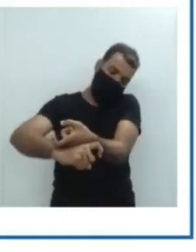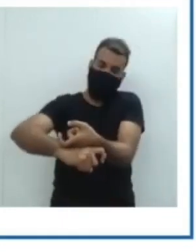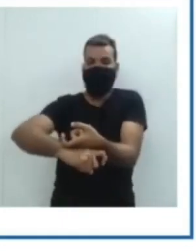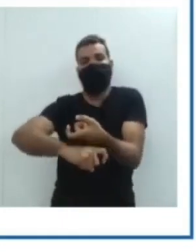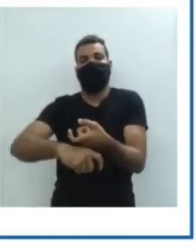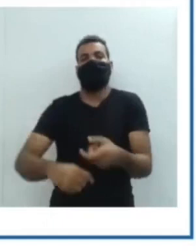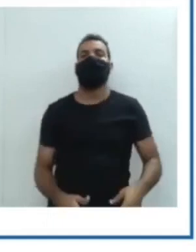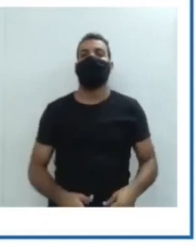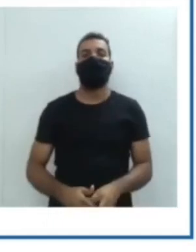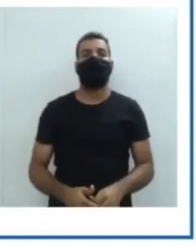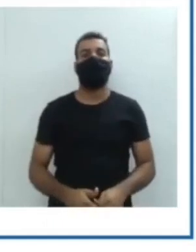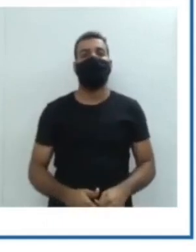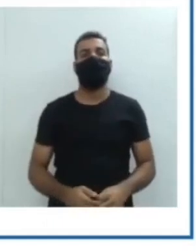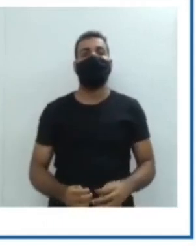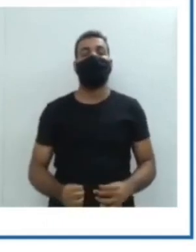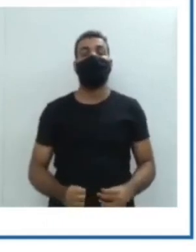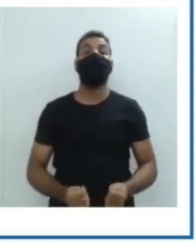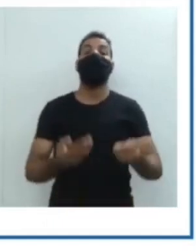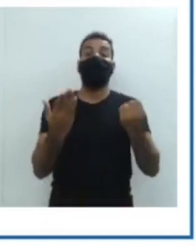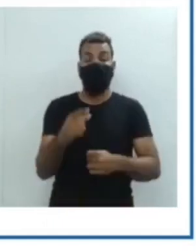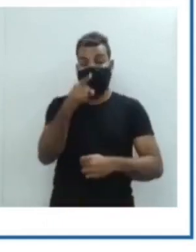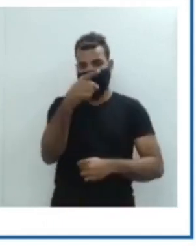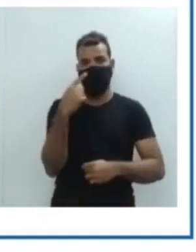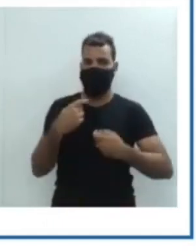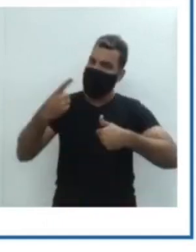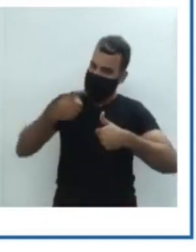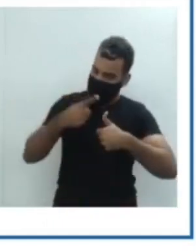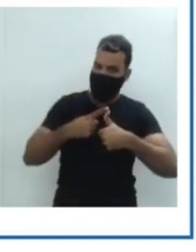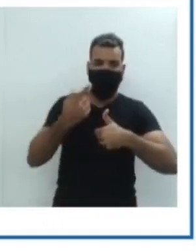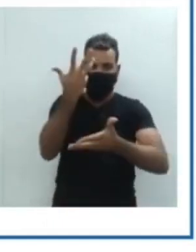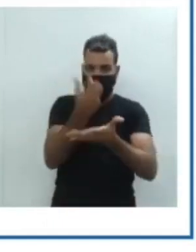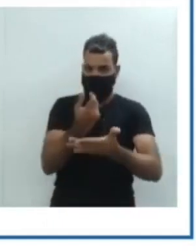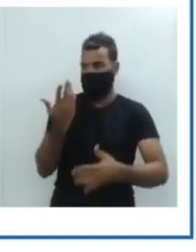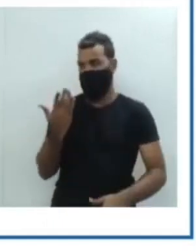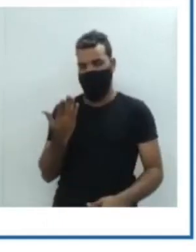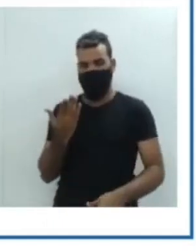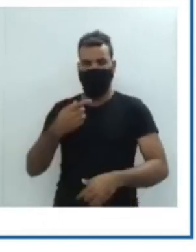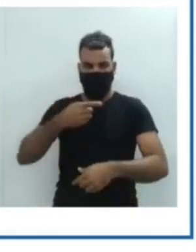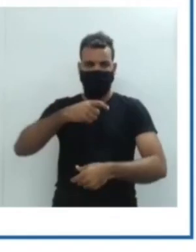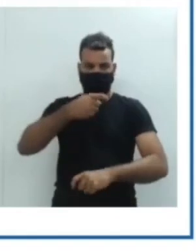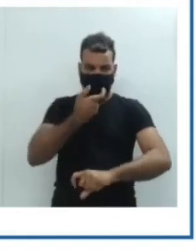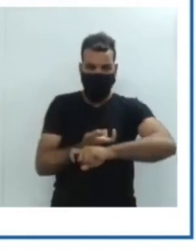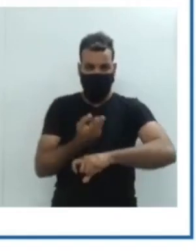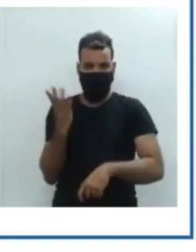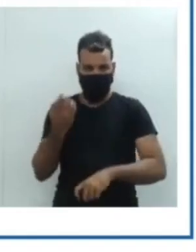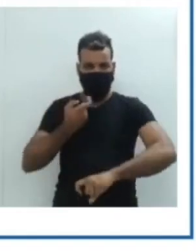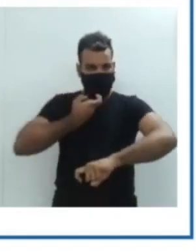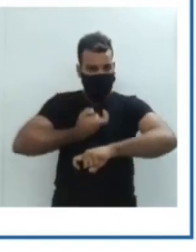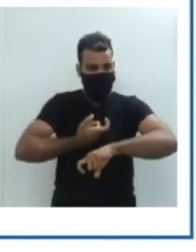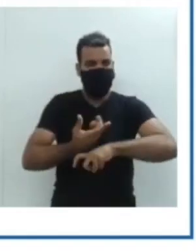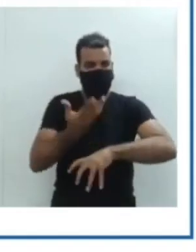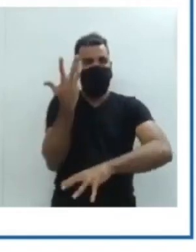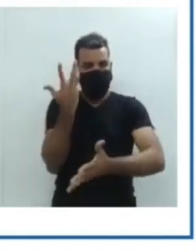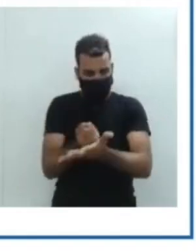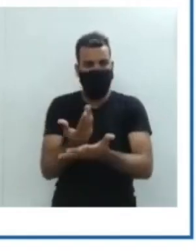então eu preciso que Primeiramente você baixe o seu servidor champ através do endereço